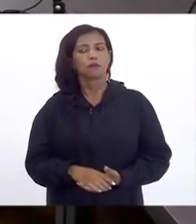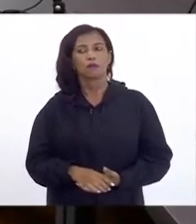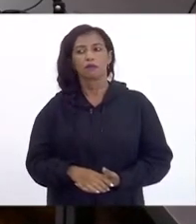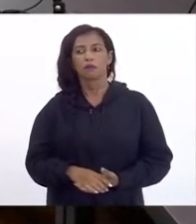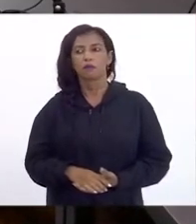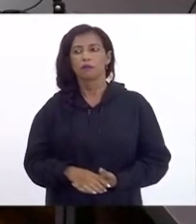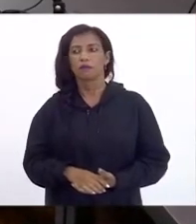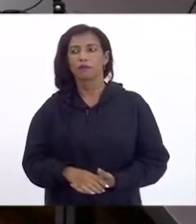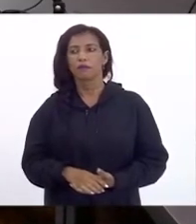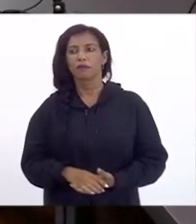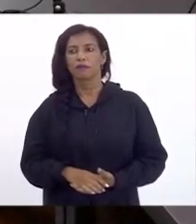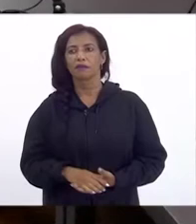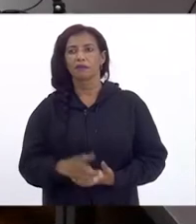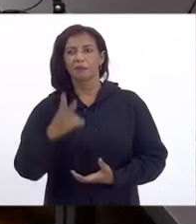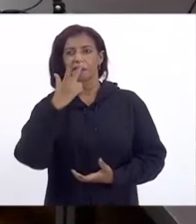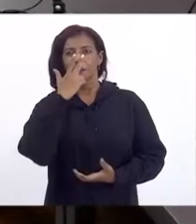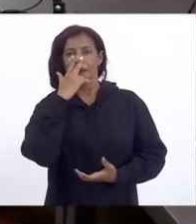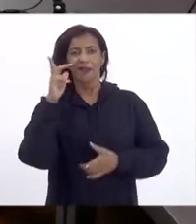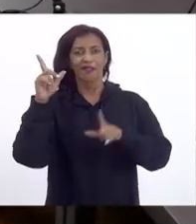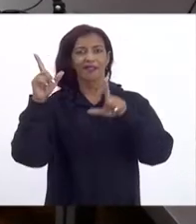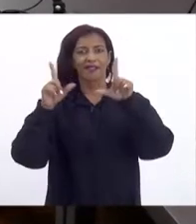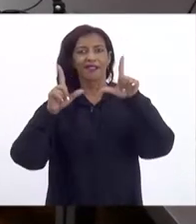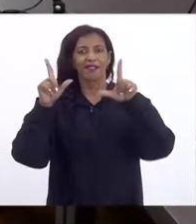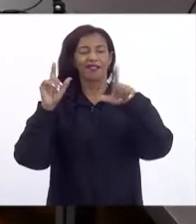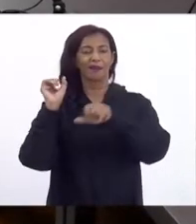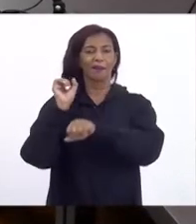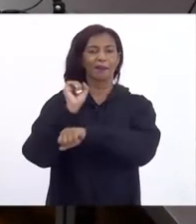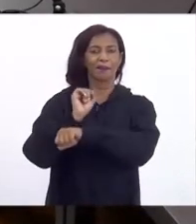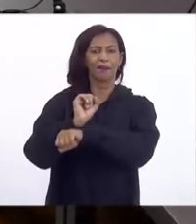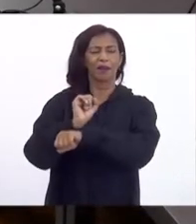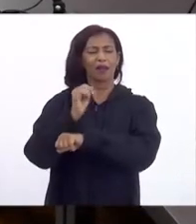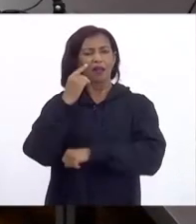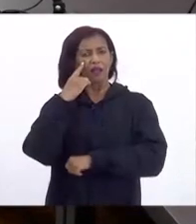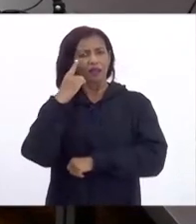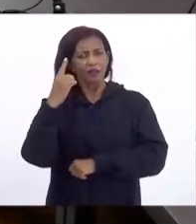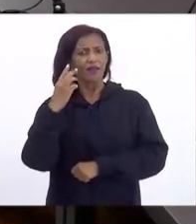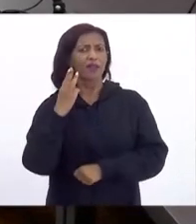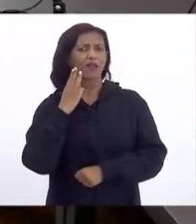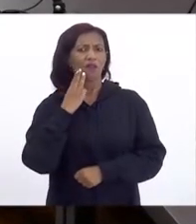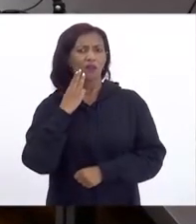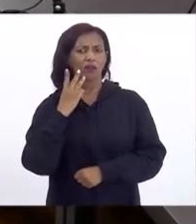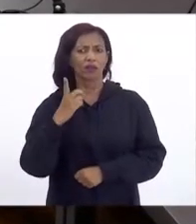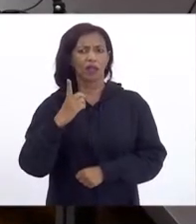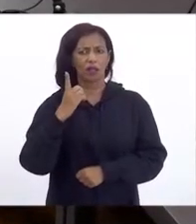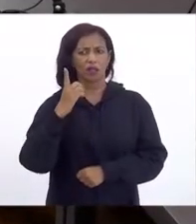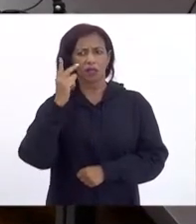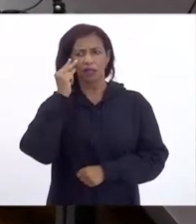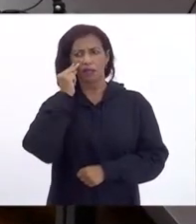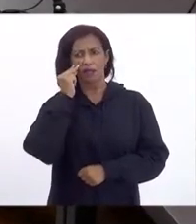Acho que a tela congelou. Ô Orlando, vê se o deputado Valdec está presente.